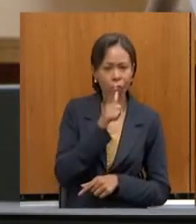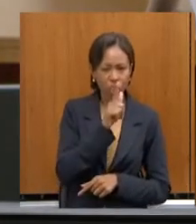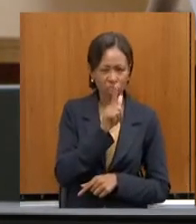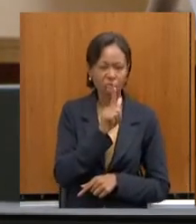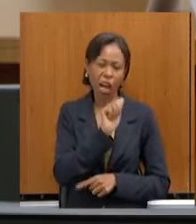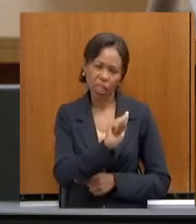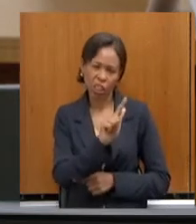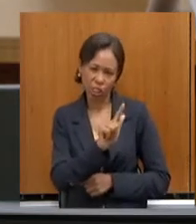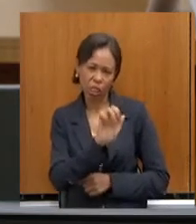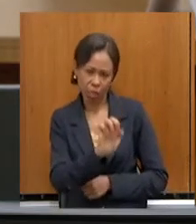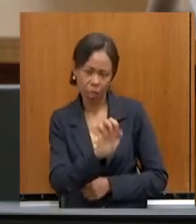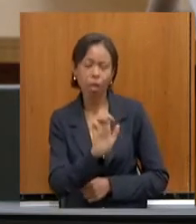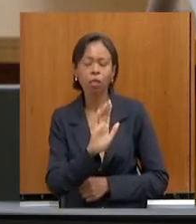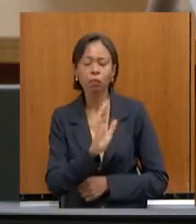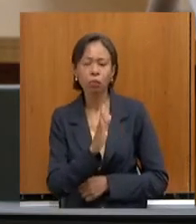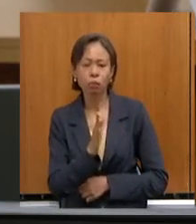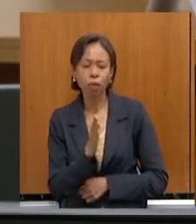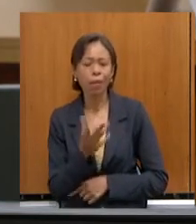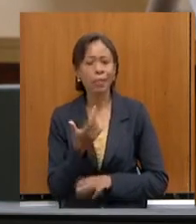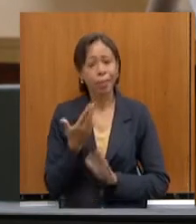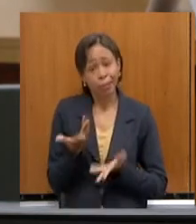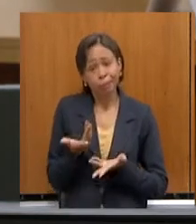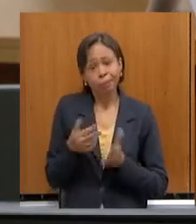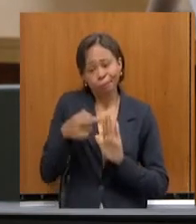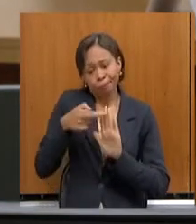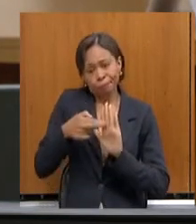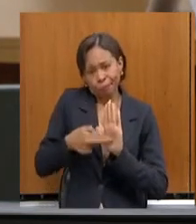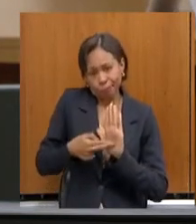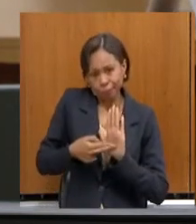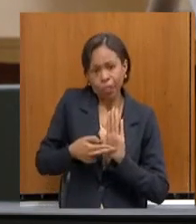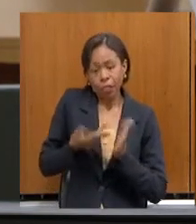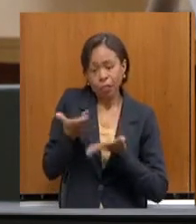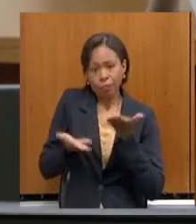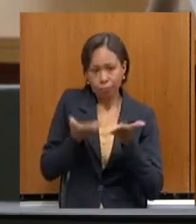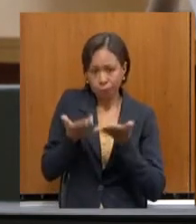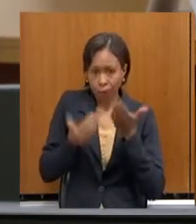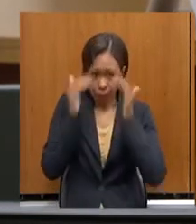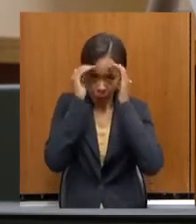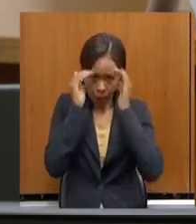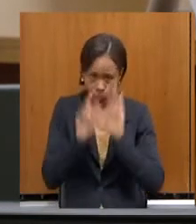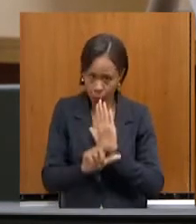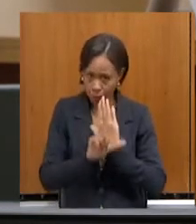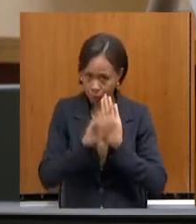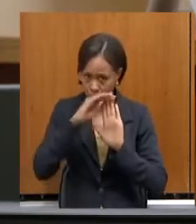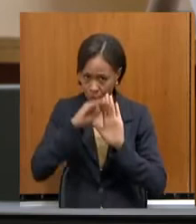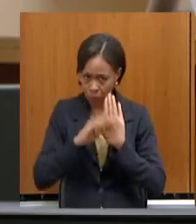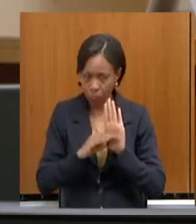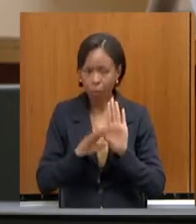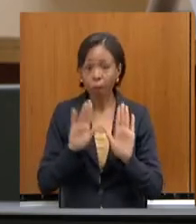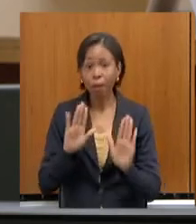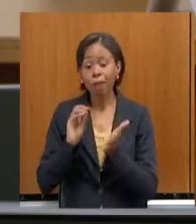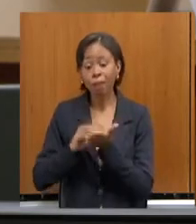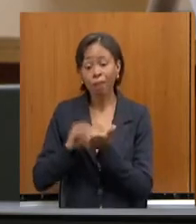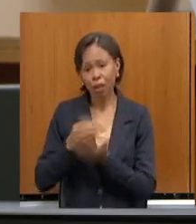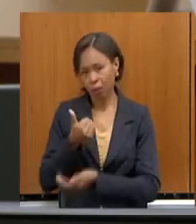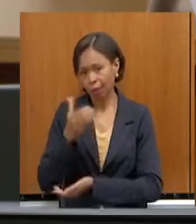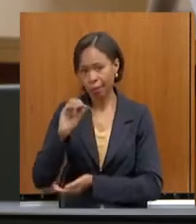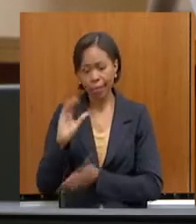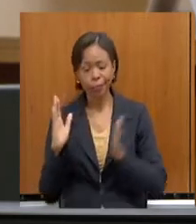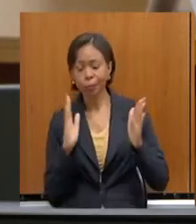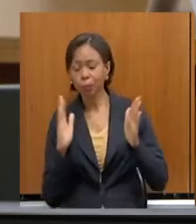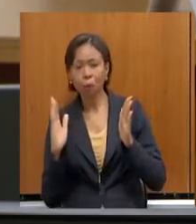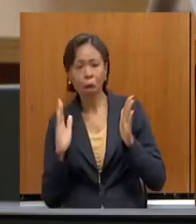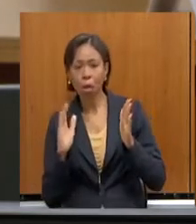judiciais para garantia de atendimento ao que está estabelecido na lei e 10 não informaram o prazo previsto para a